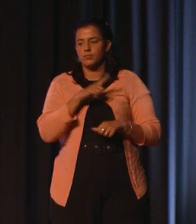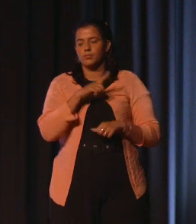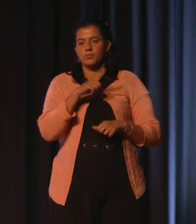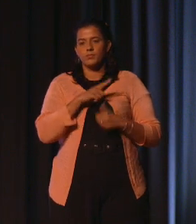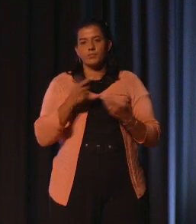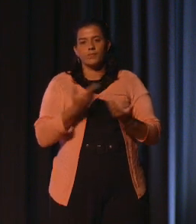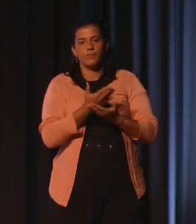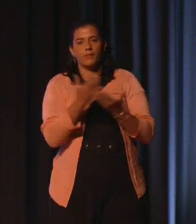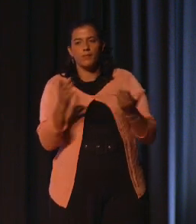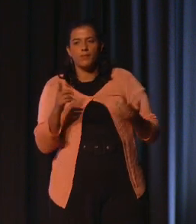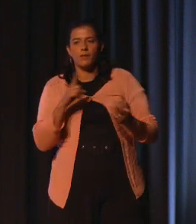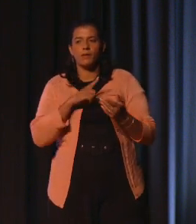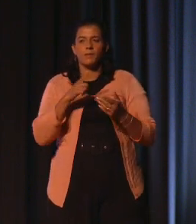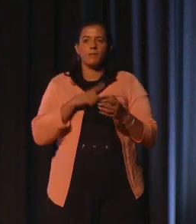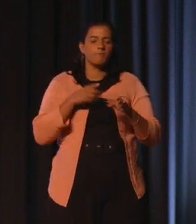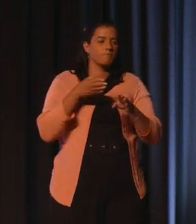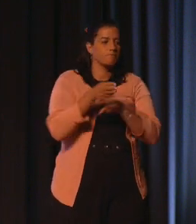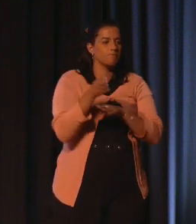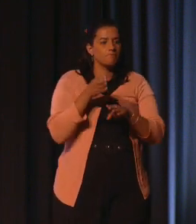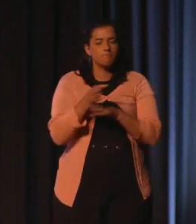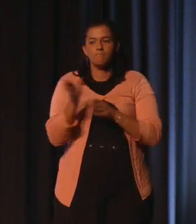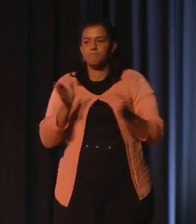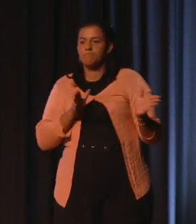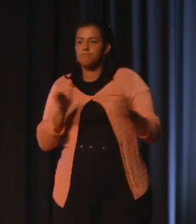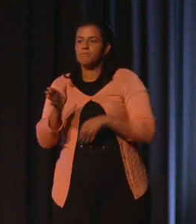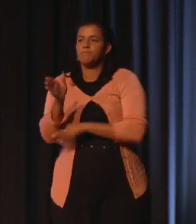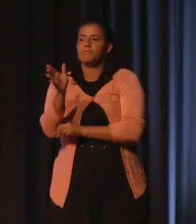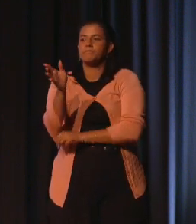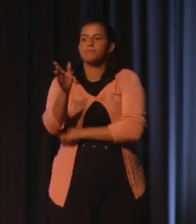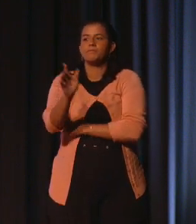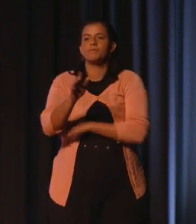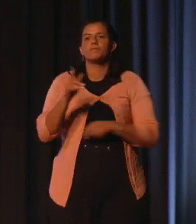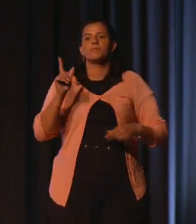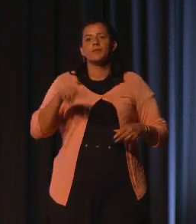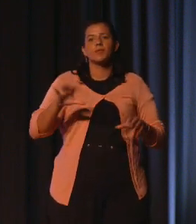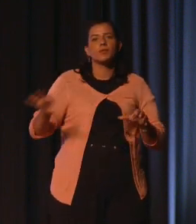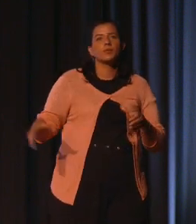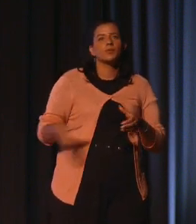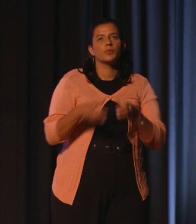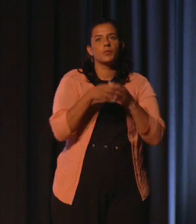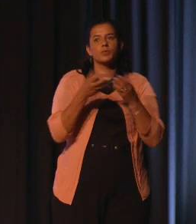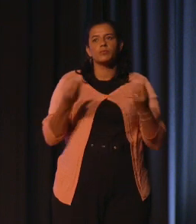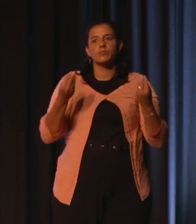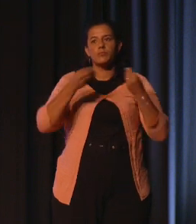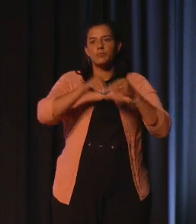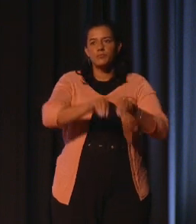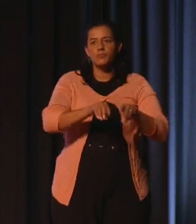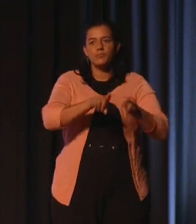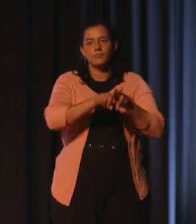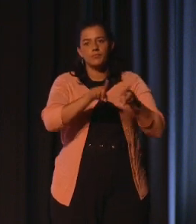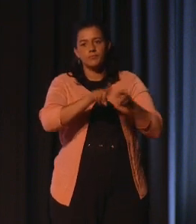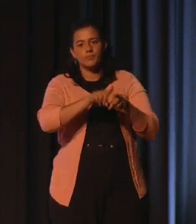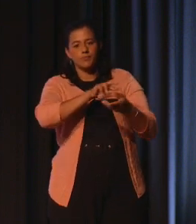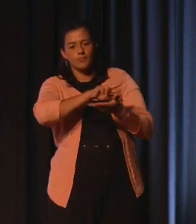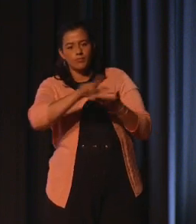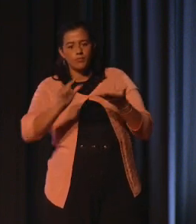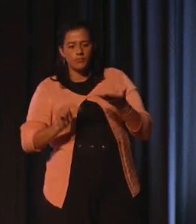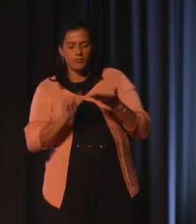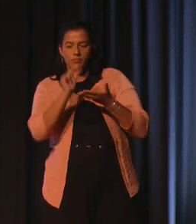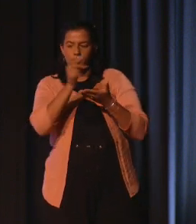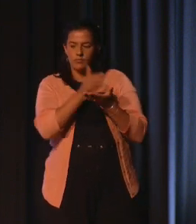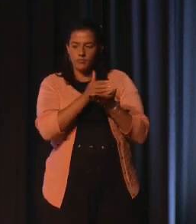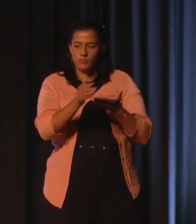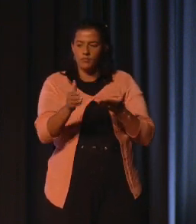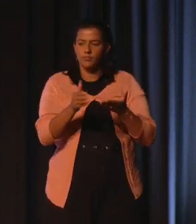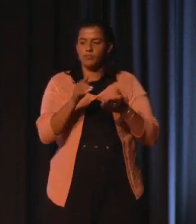Os meninos vão interagir com o seu grupo, eles foram inseridos, né? Os incisivos nascem e